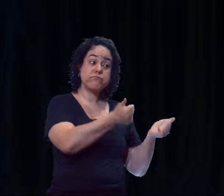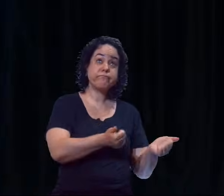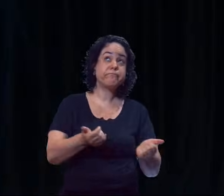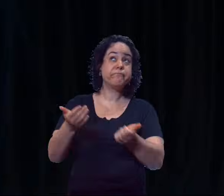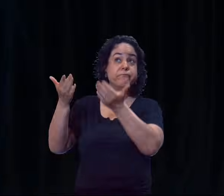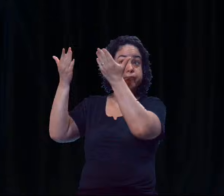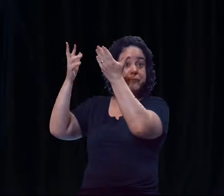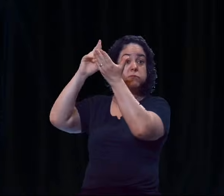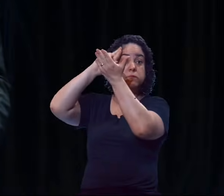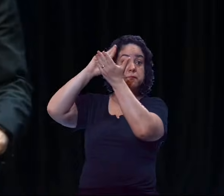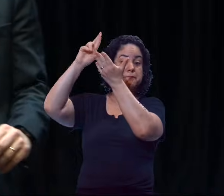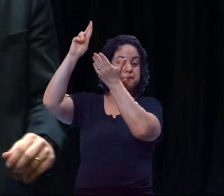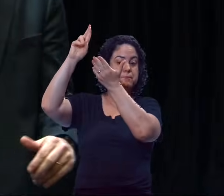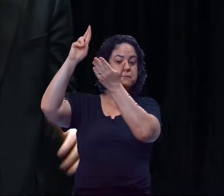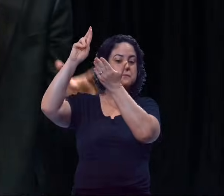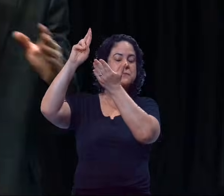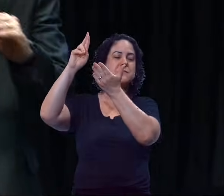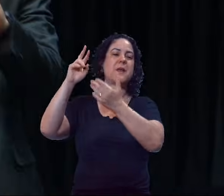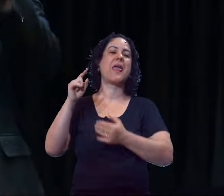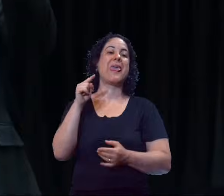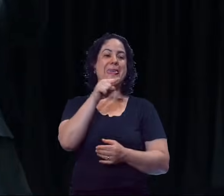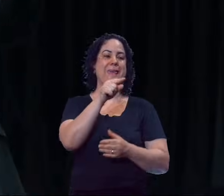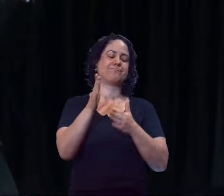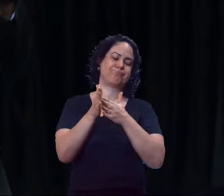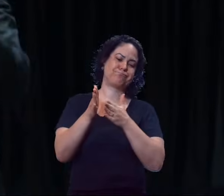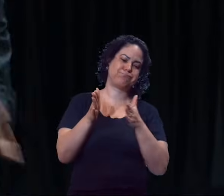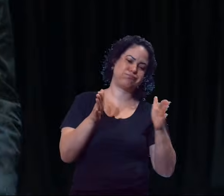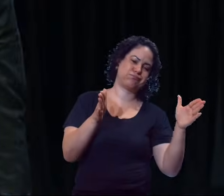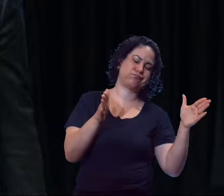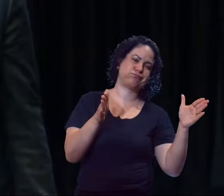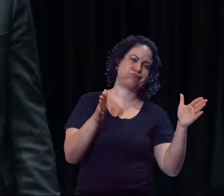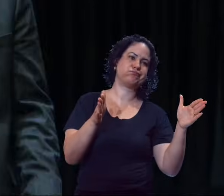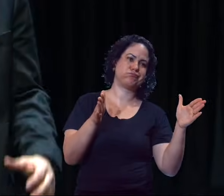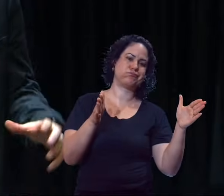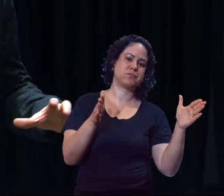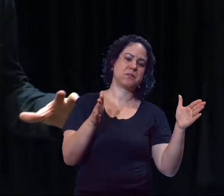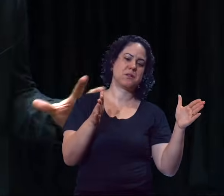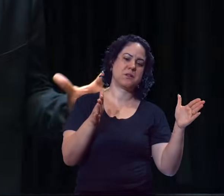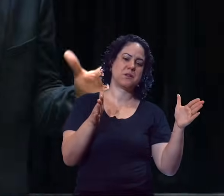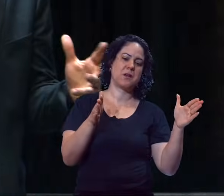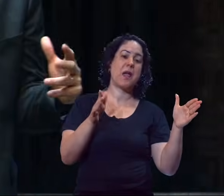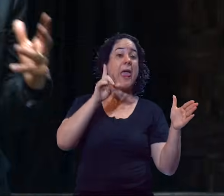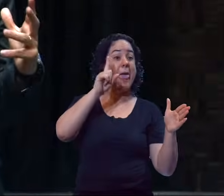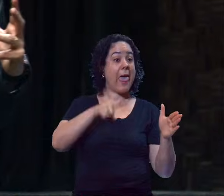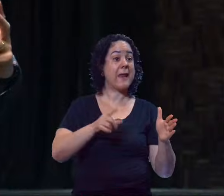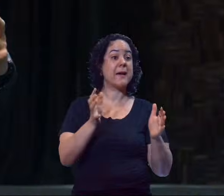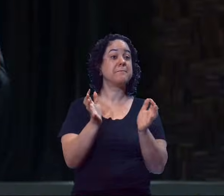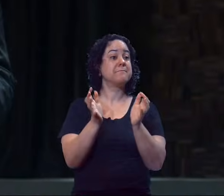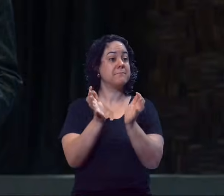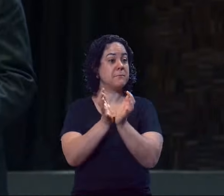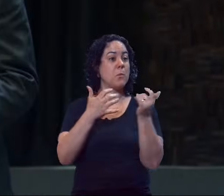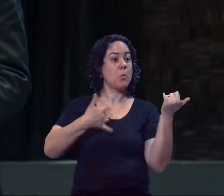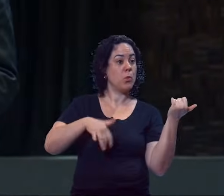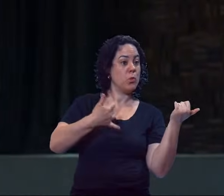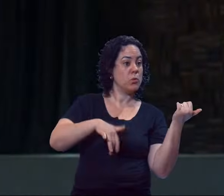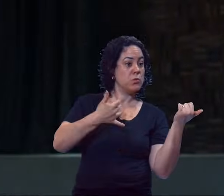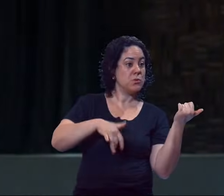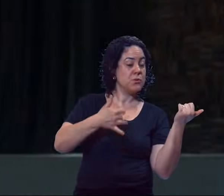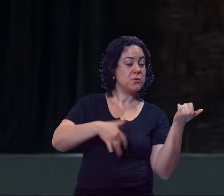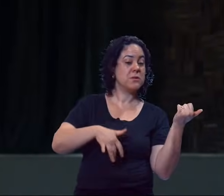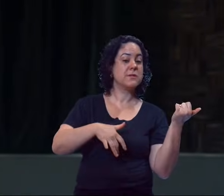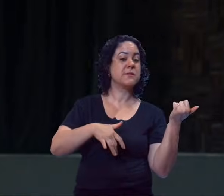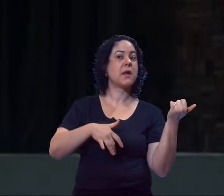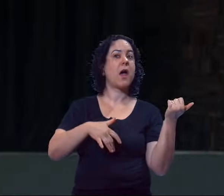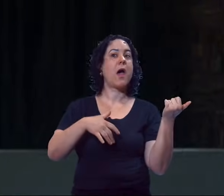Senhor. E ele se desviou uma época dos caminhos do Senhor, ele fazia parte de uma banda. E ele